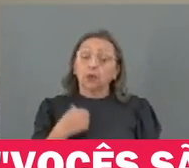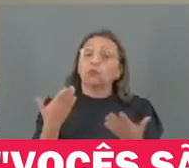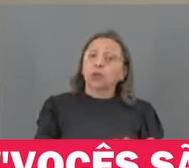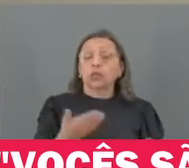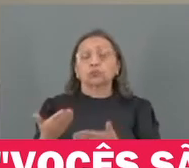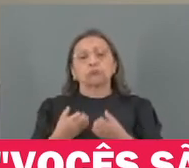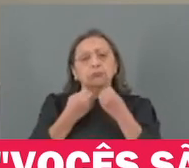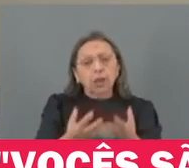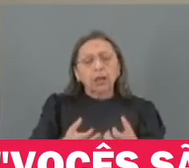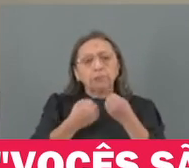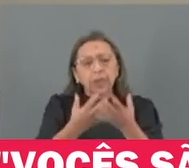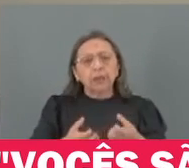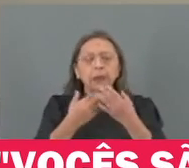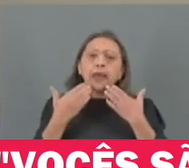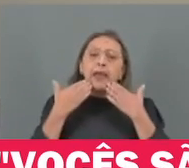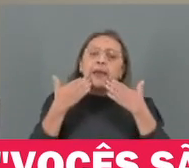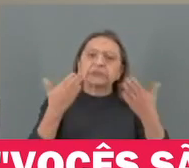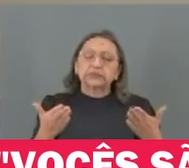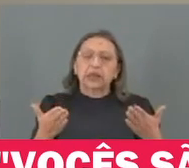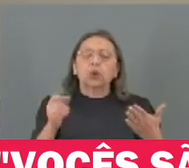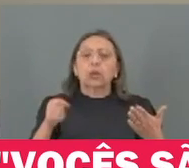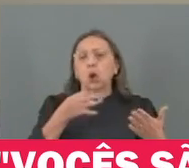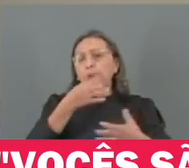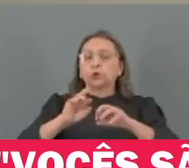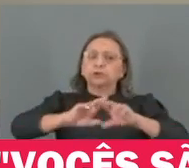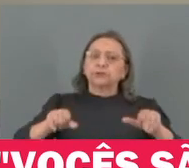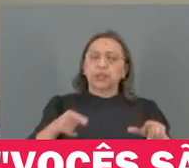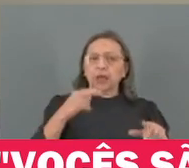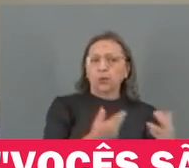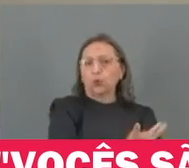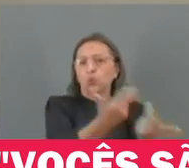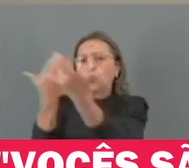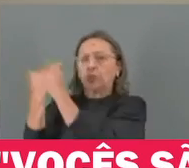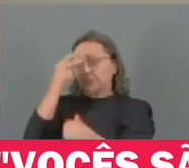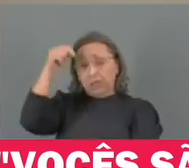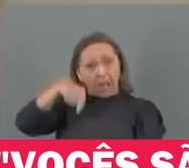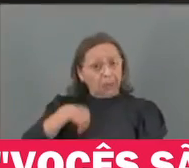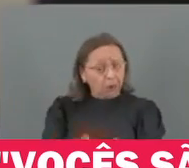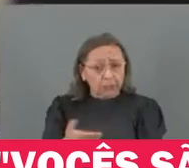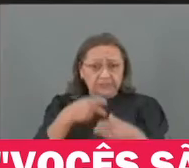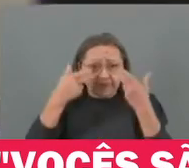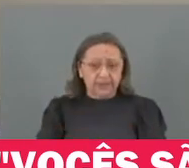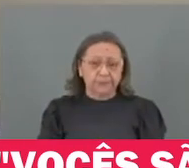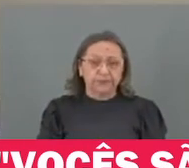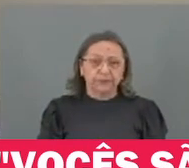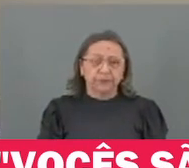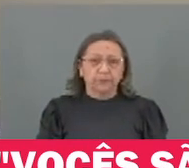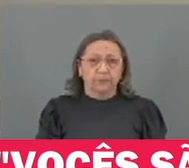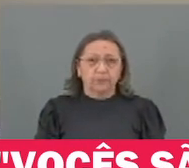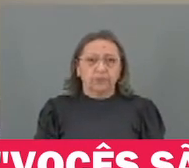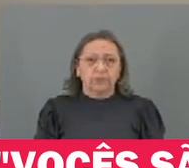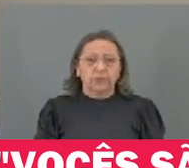democraticamente apresentar uma visão diferente da unanimidade das pessoas que até aqui falaram, certo?